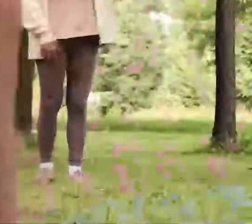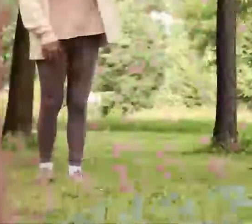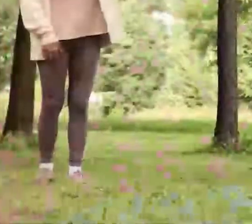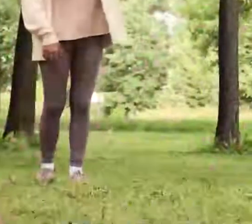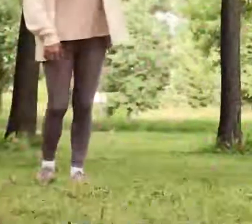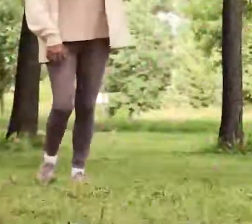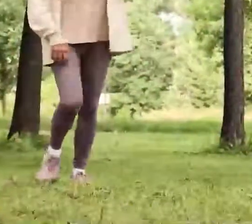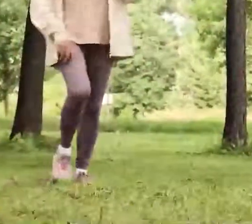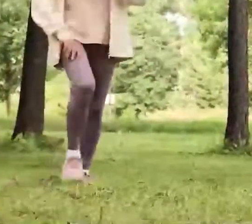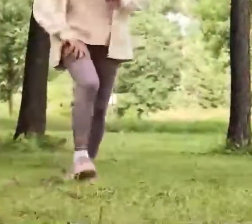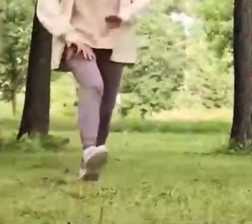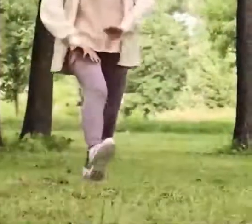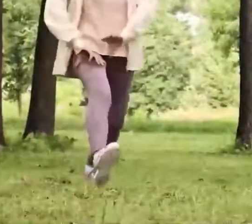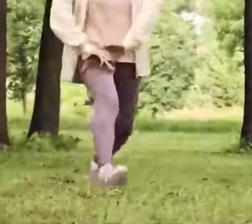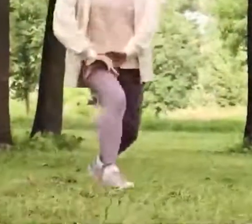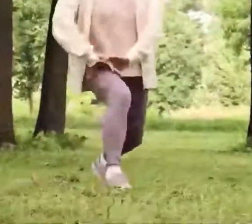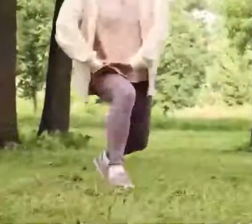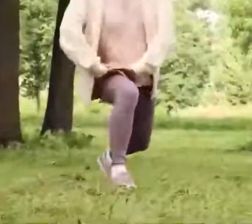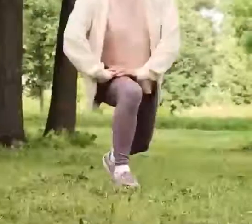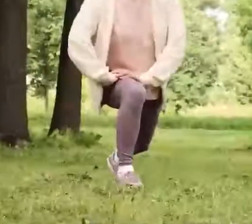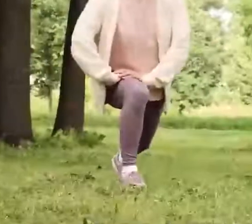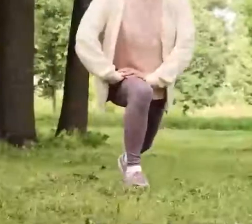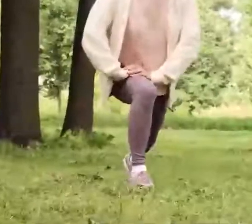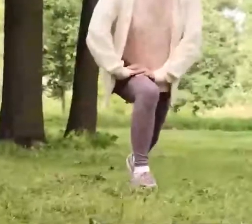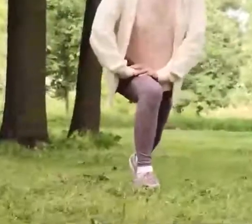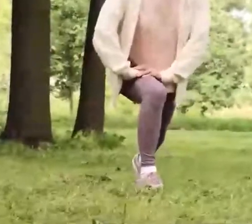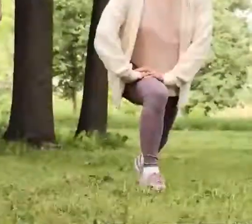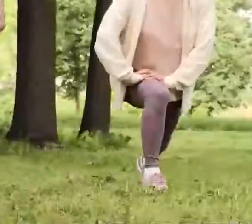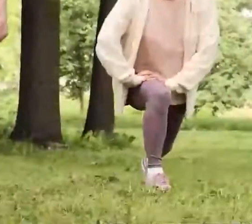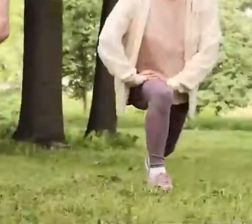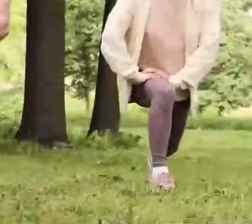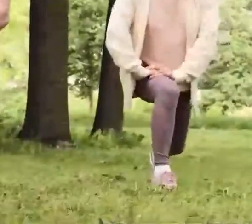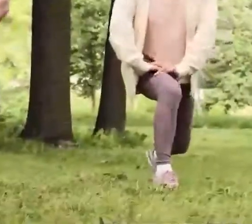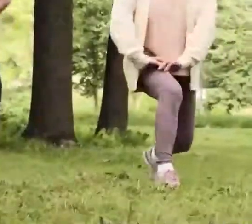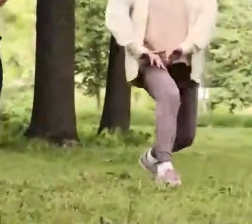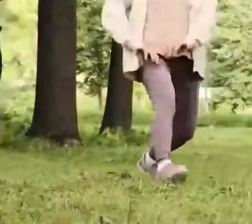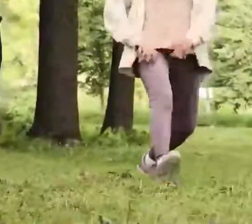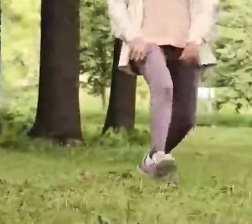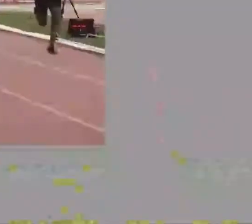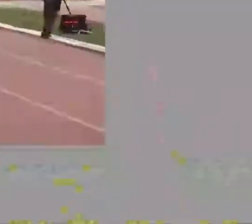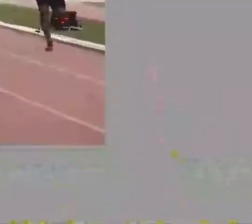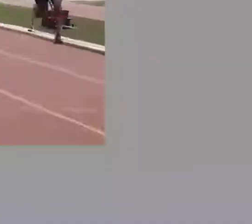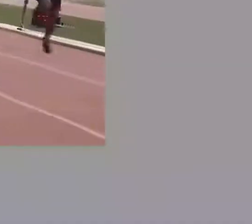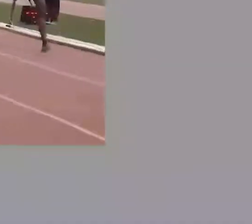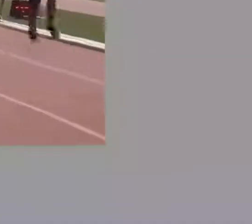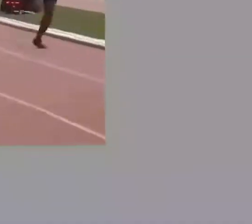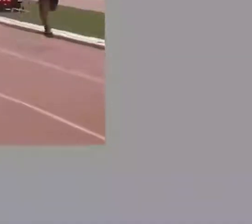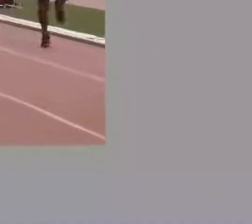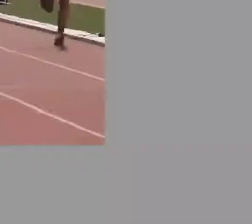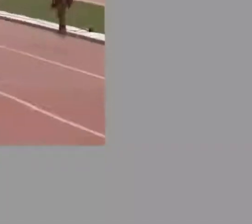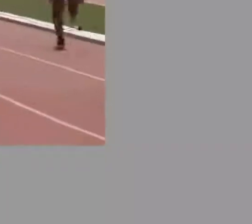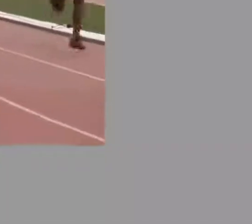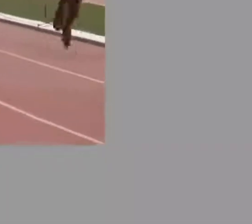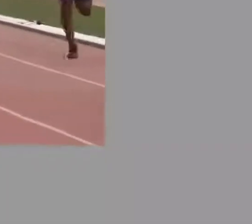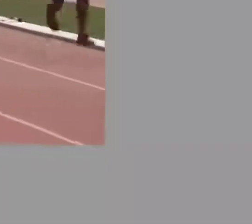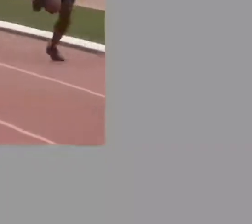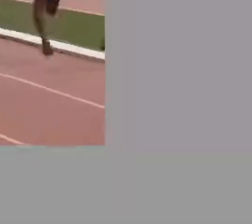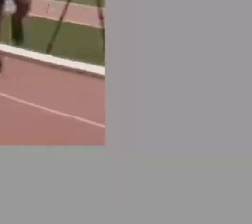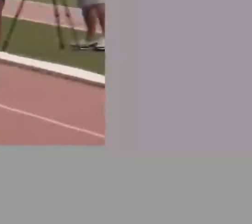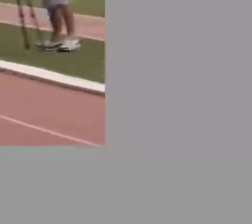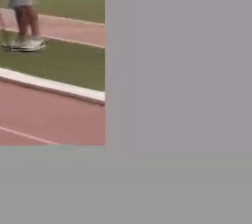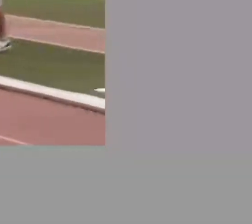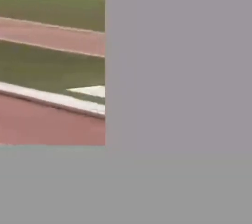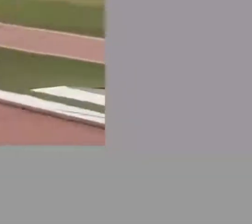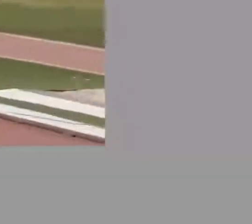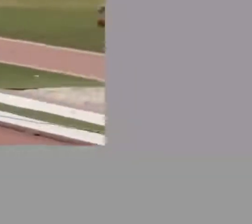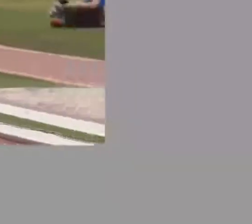claro que se for preciso, ser supervisionado por um profissional da área. E também as pessoas com deficiência. A prova disso são